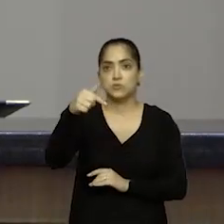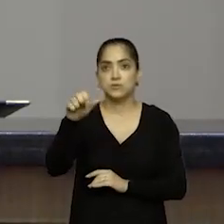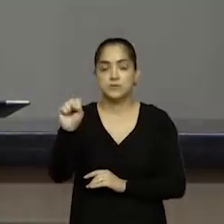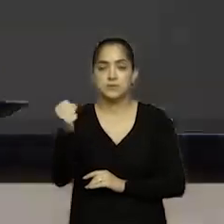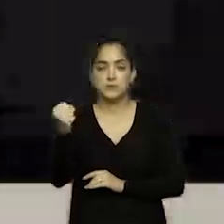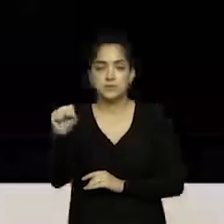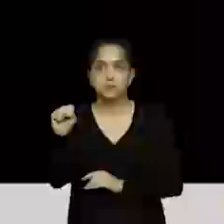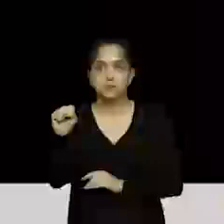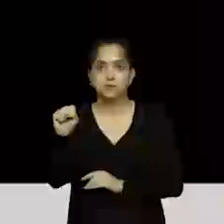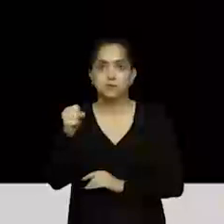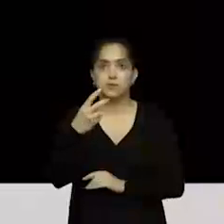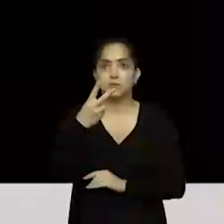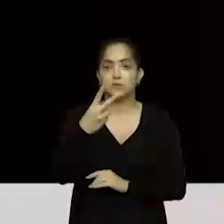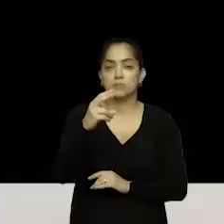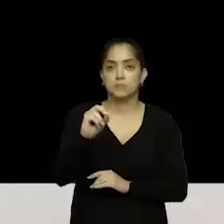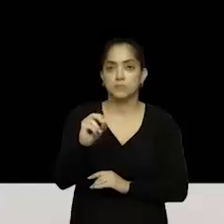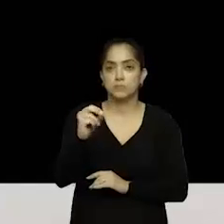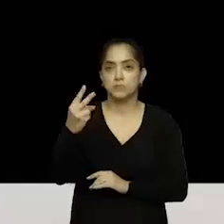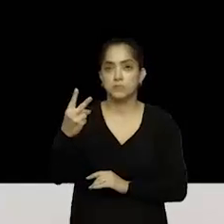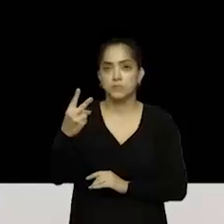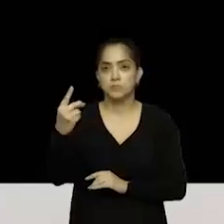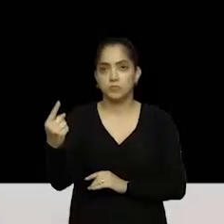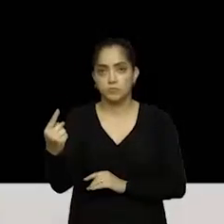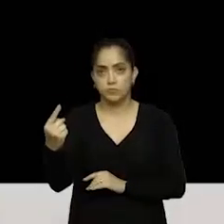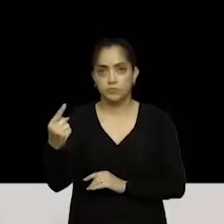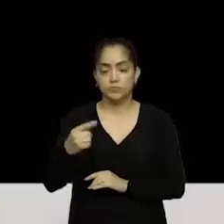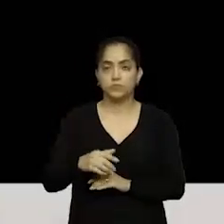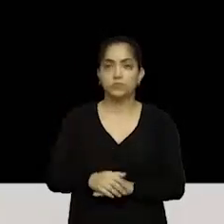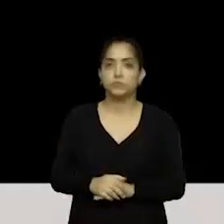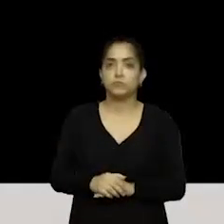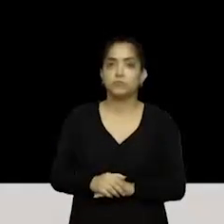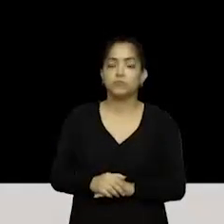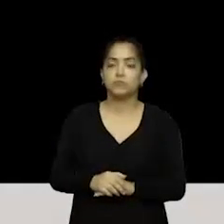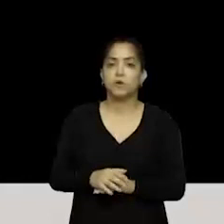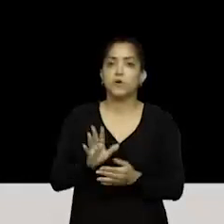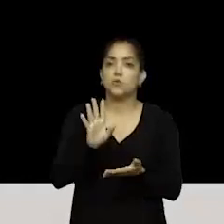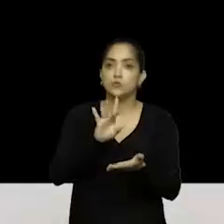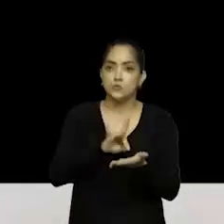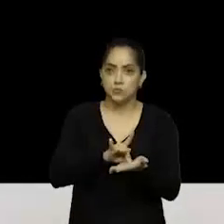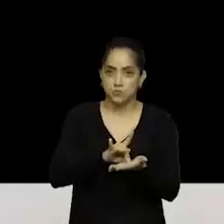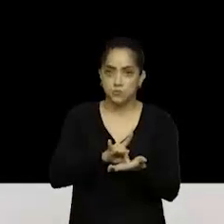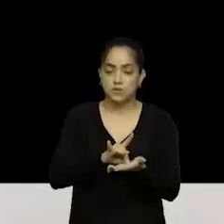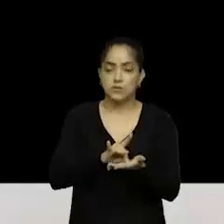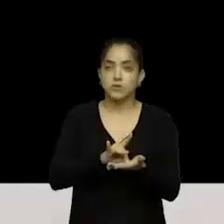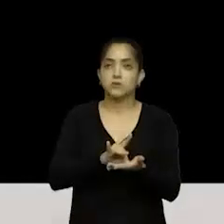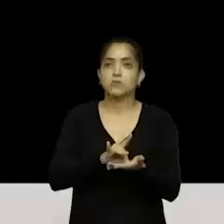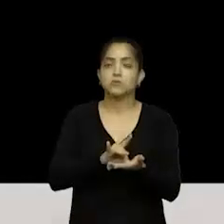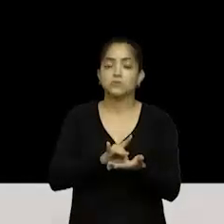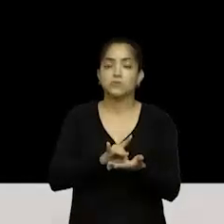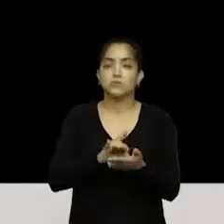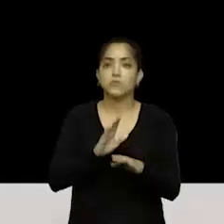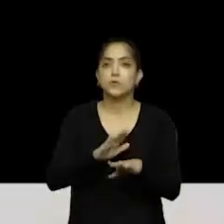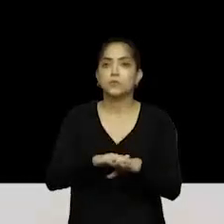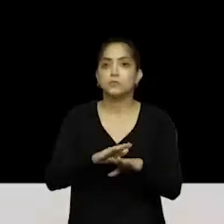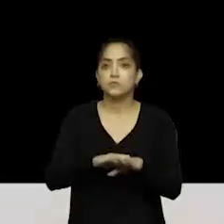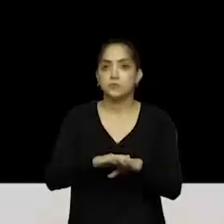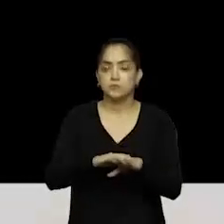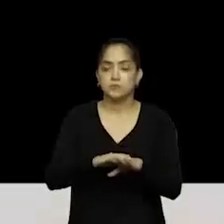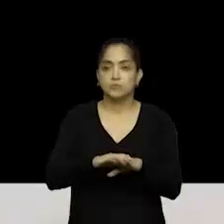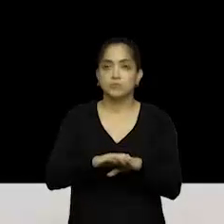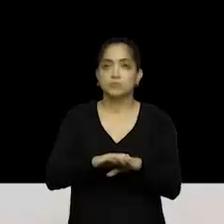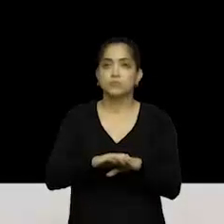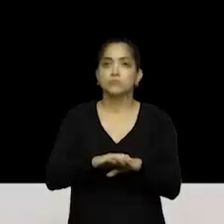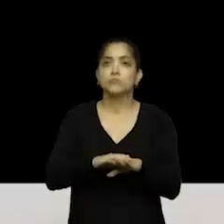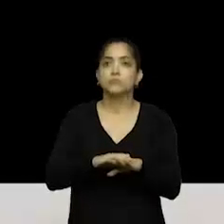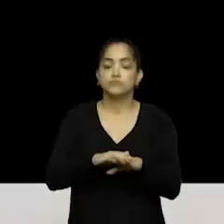18.278 de 2021, que consolida os atos normativos que concedem o título